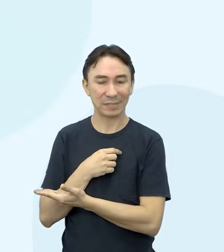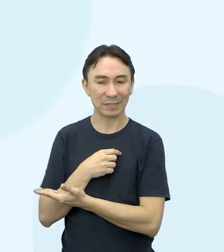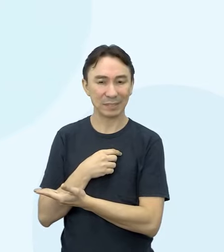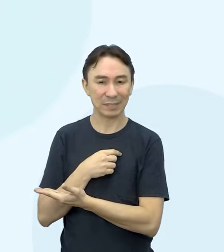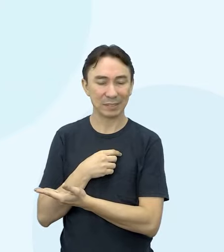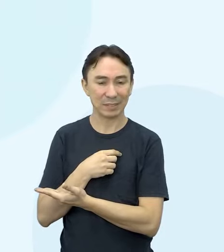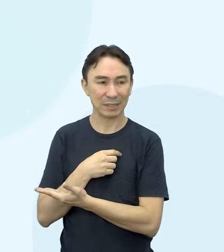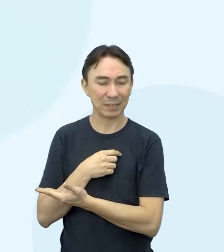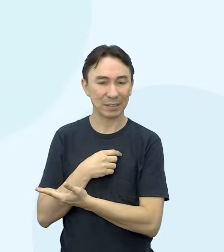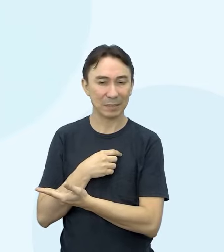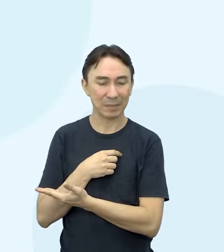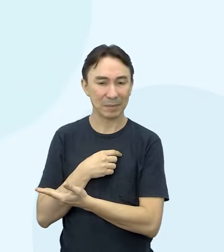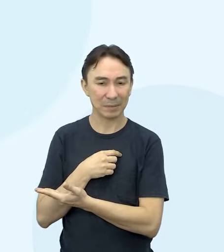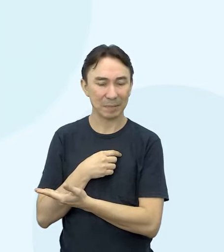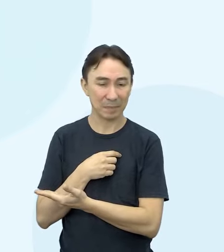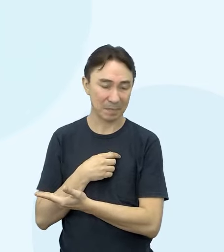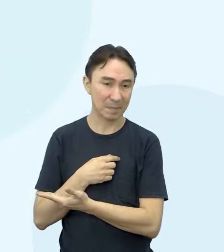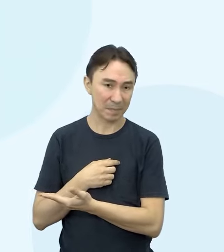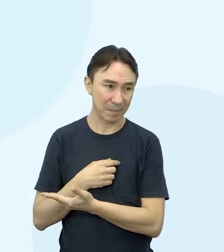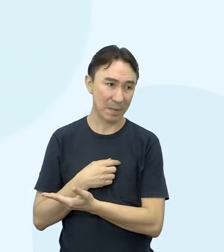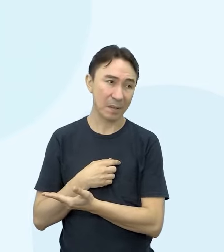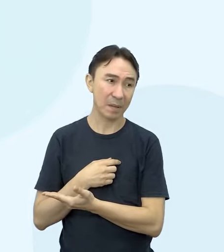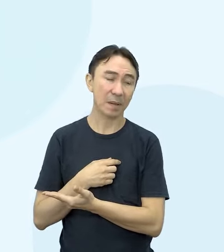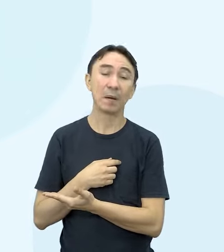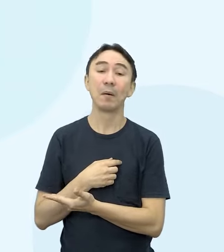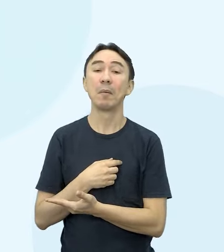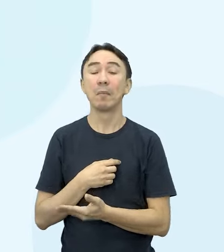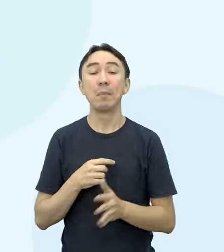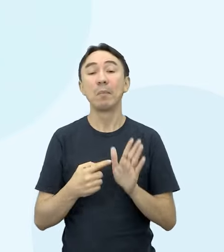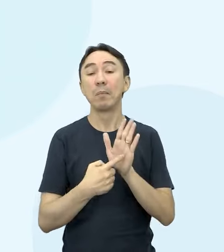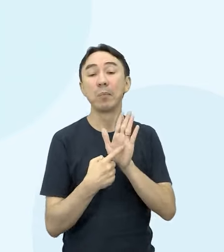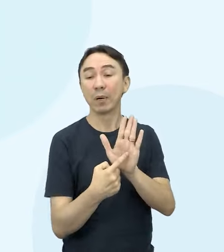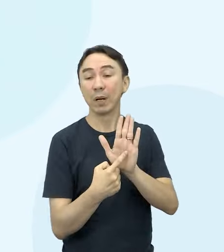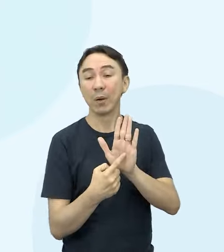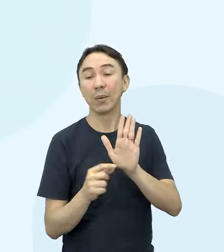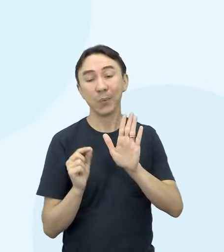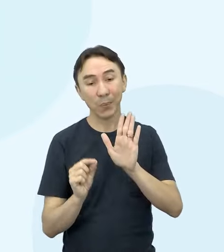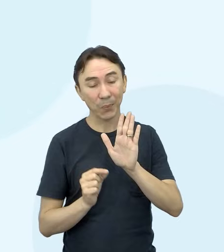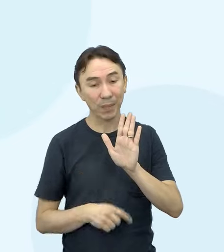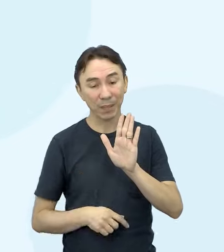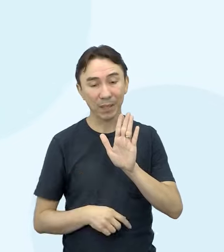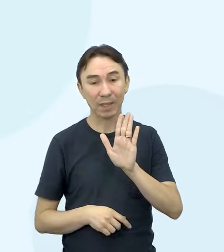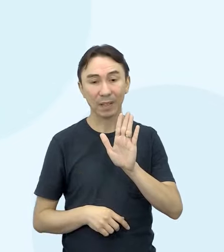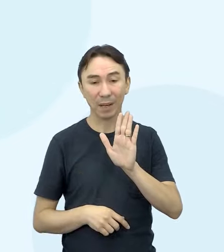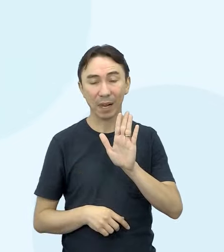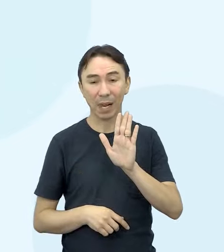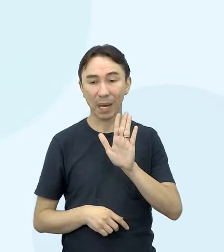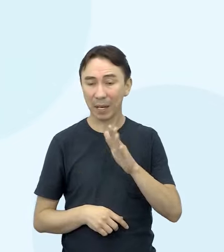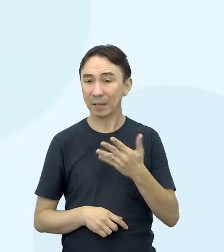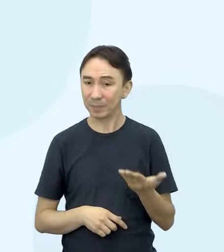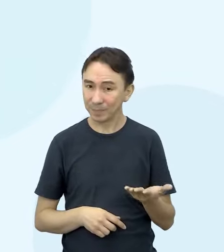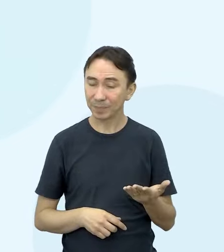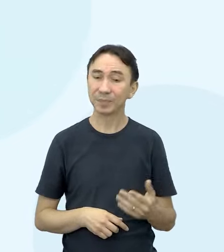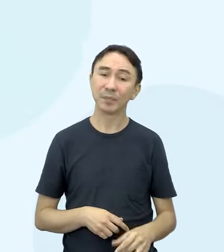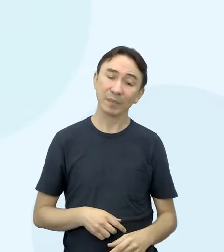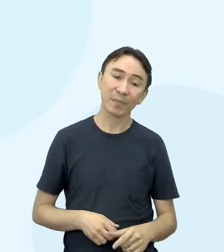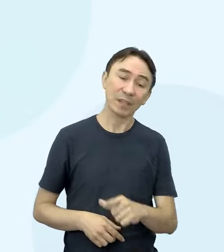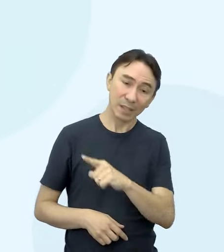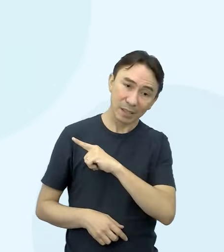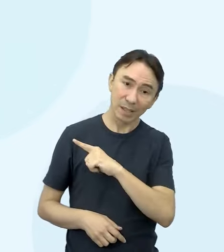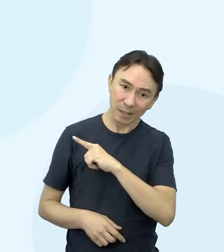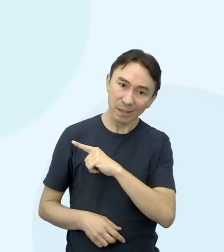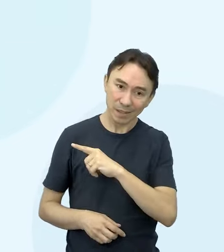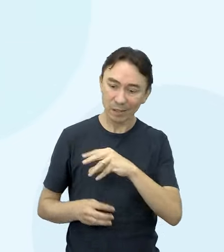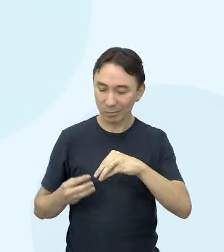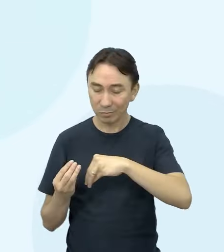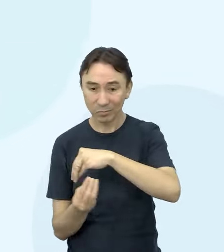um infográfico, né, para tentar mostrar, né, apontar aonde, né, que se dá essa integração e de como